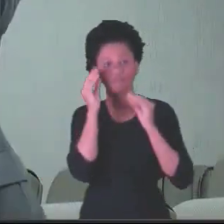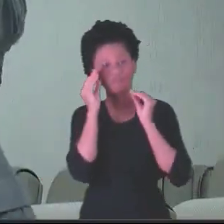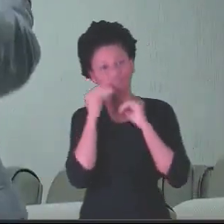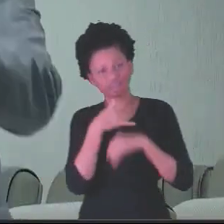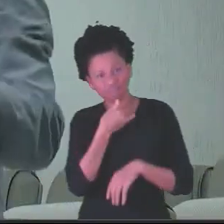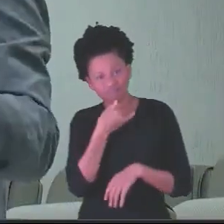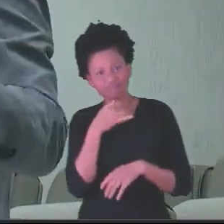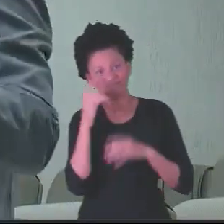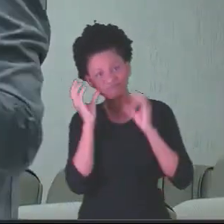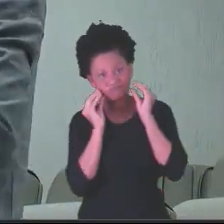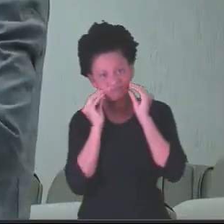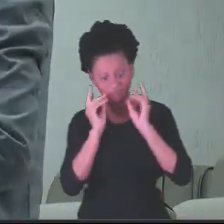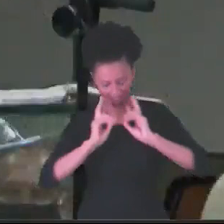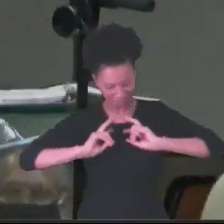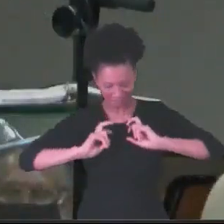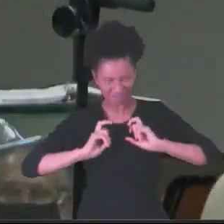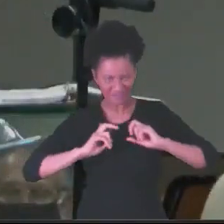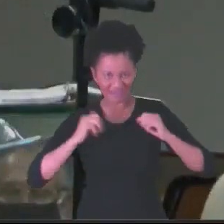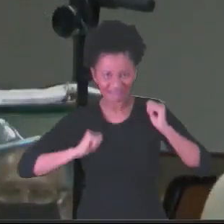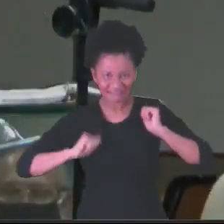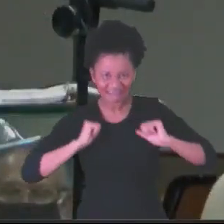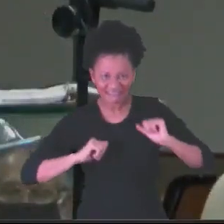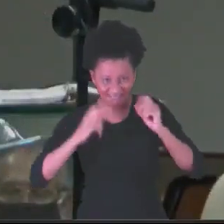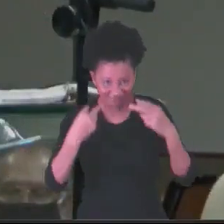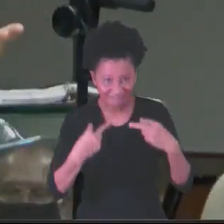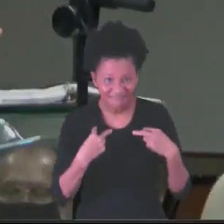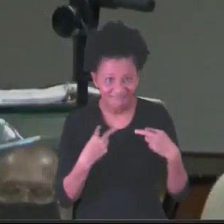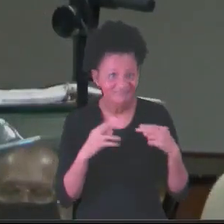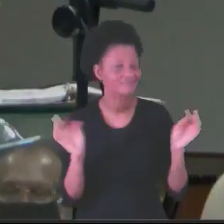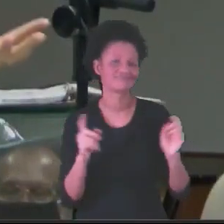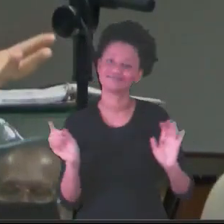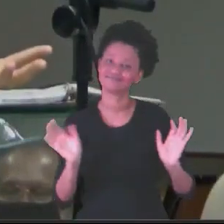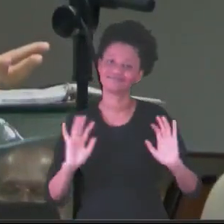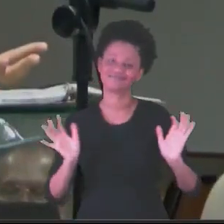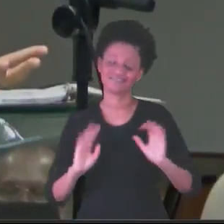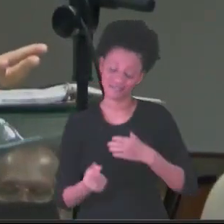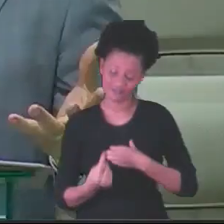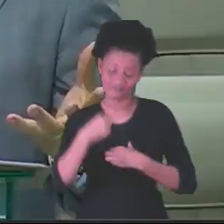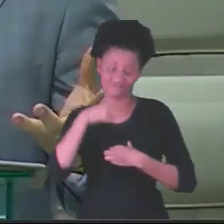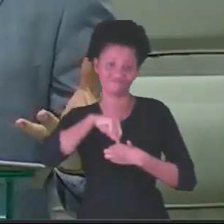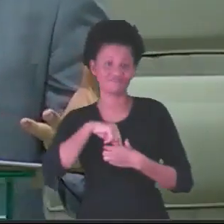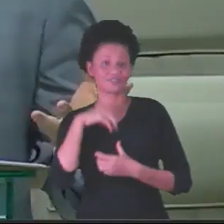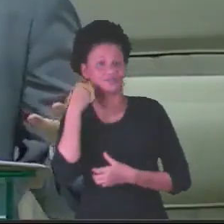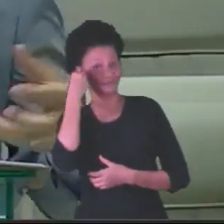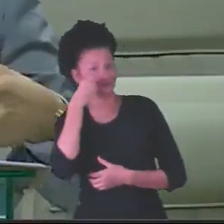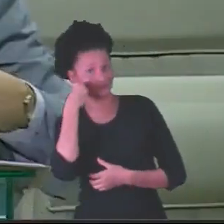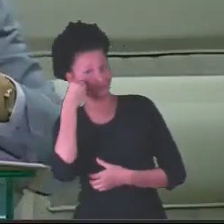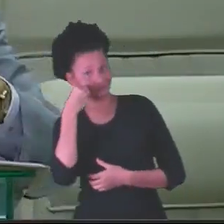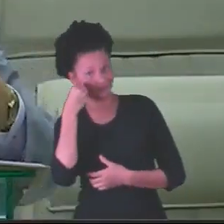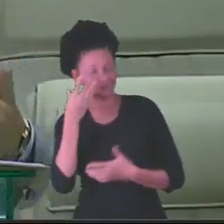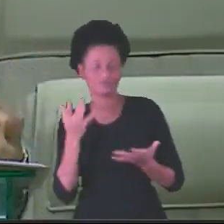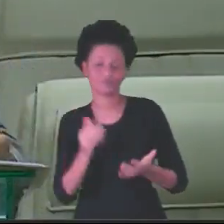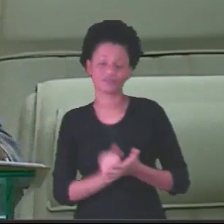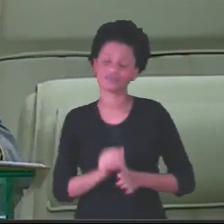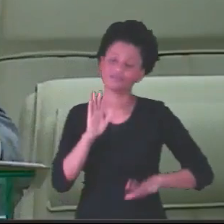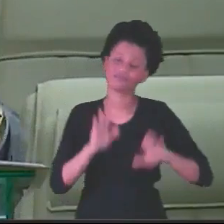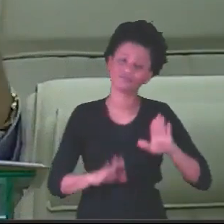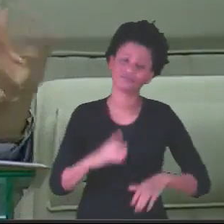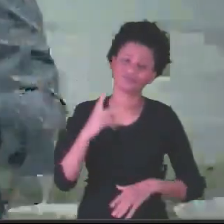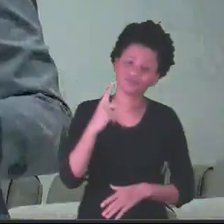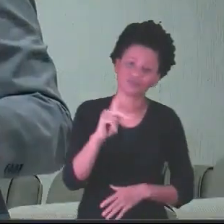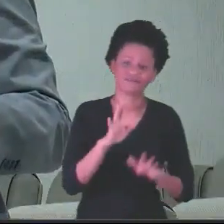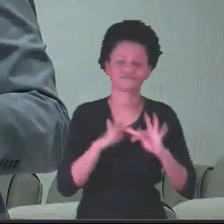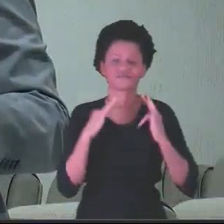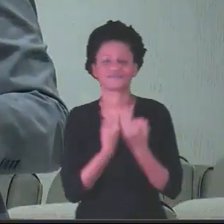mais velha ansiedade e não não ver então a experiência subjetiva talvez você esteja com a família